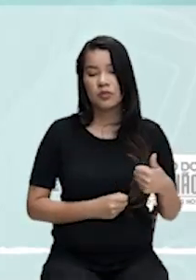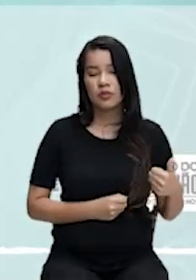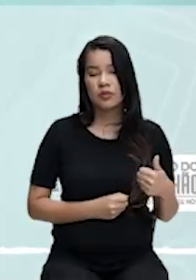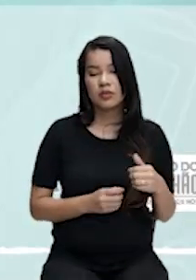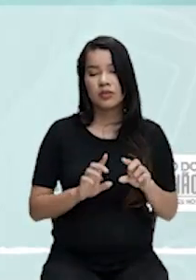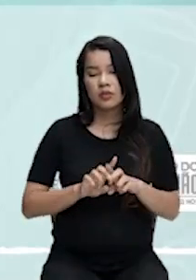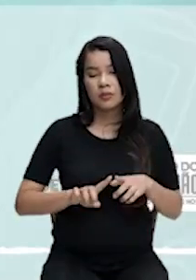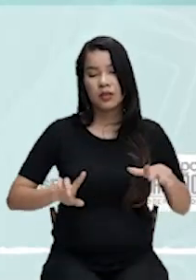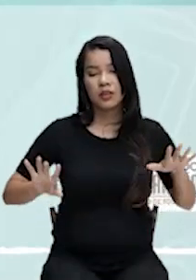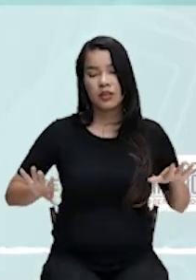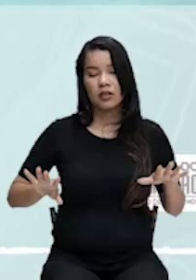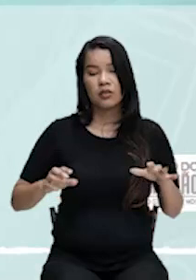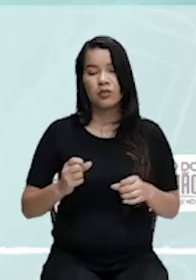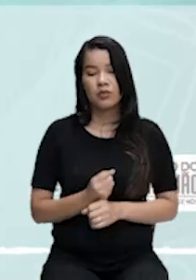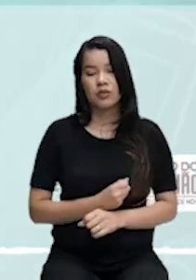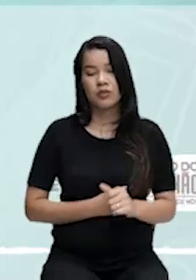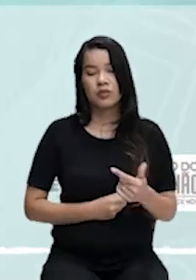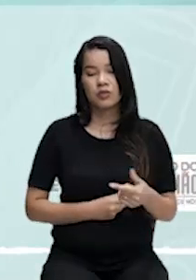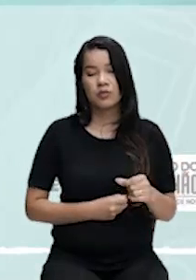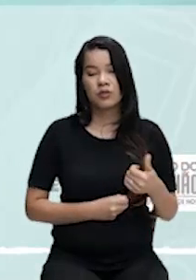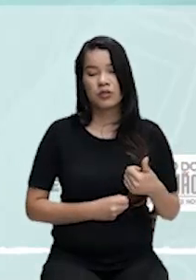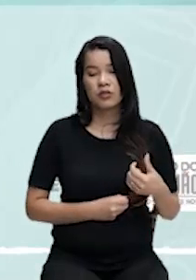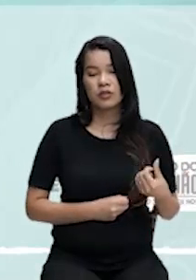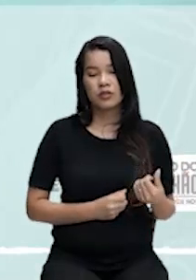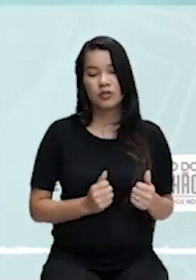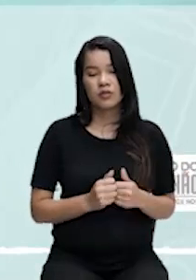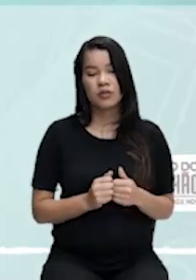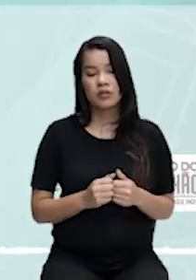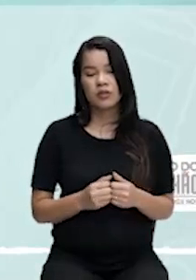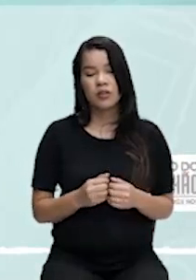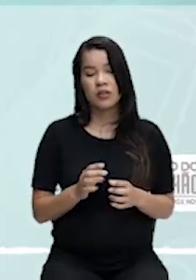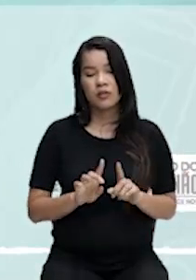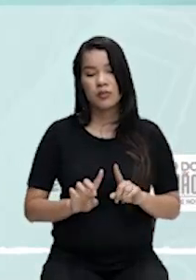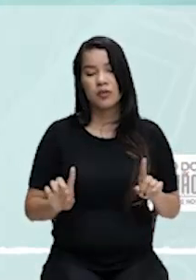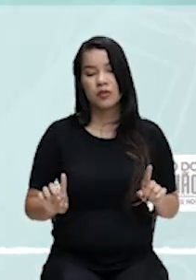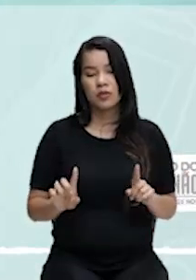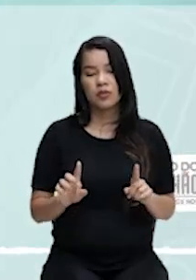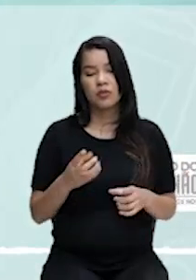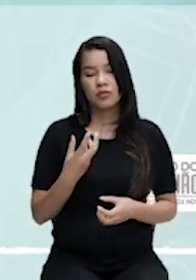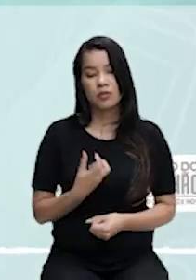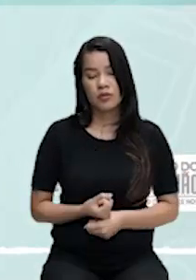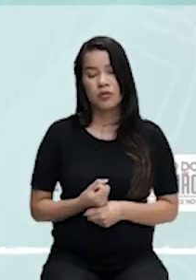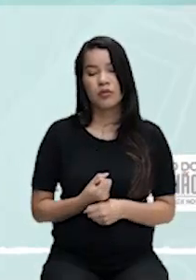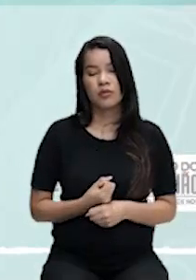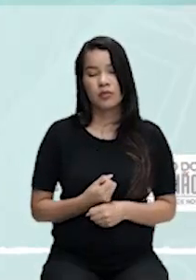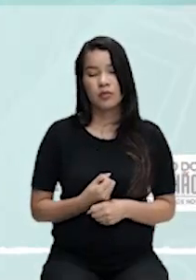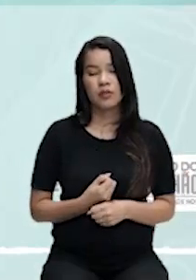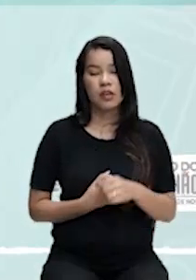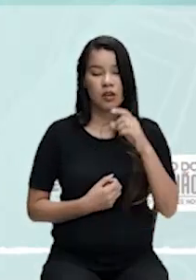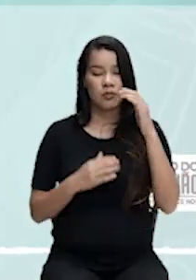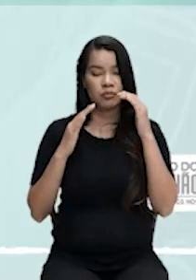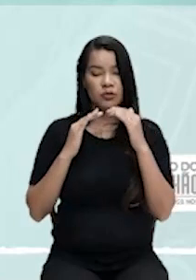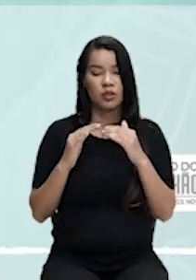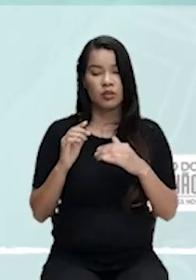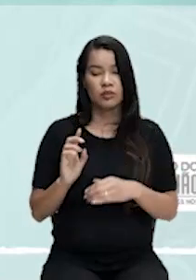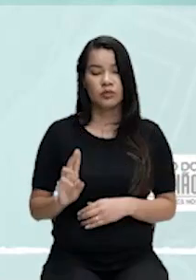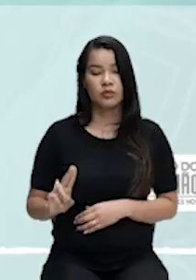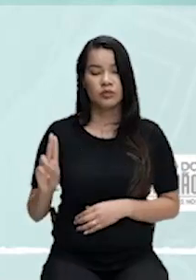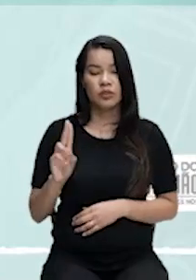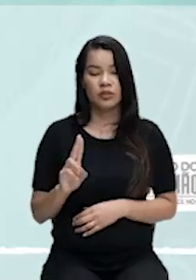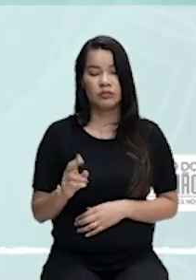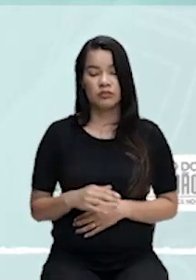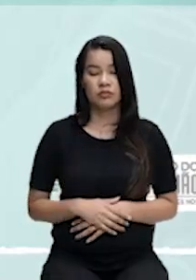em 2016. Com a separação, o download do aplicativo Messenger tornou-se obrigatório para usuários da rede social via